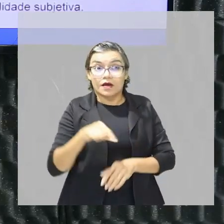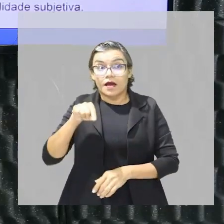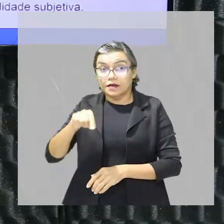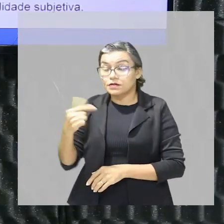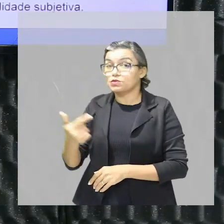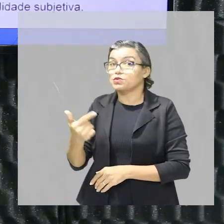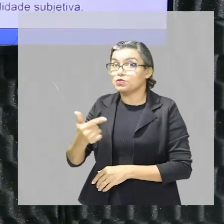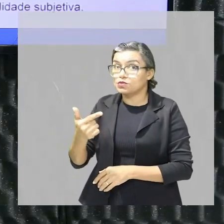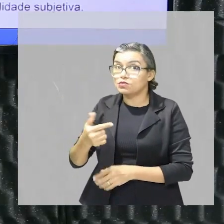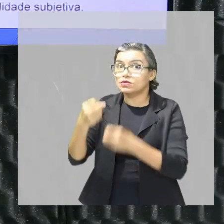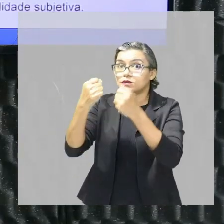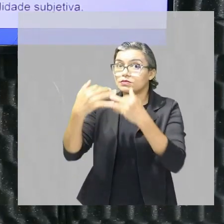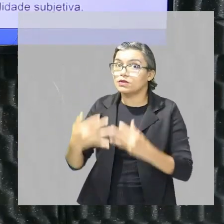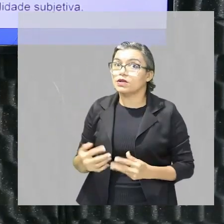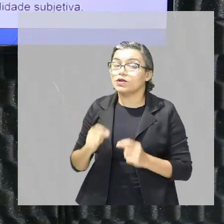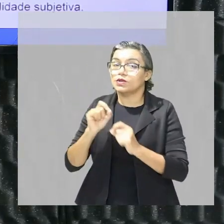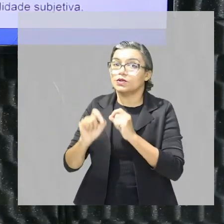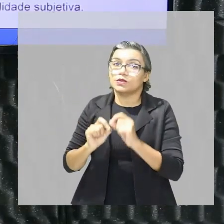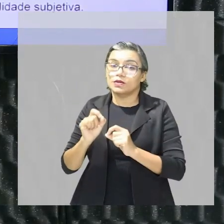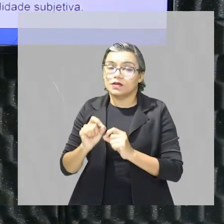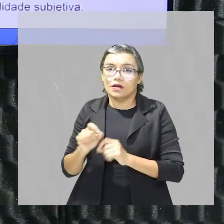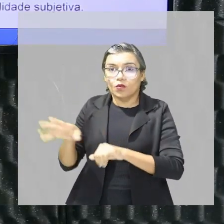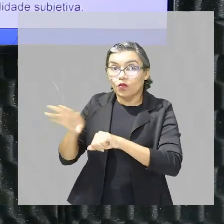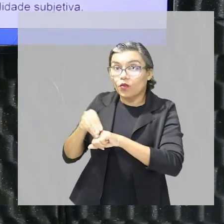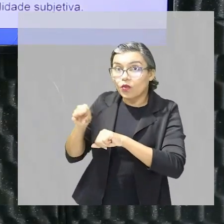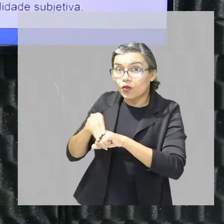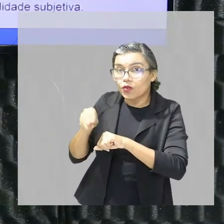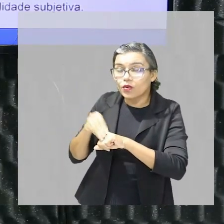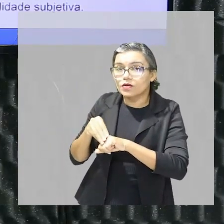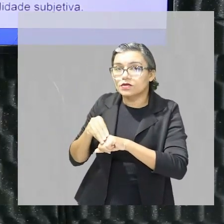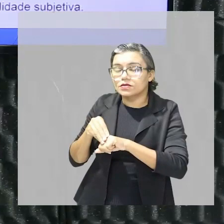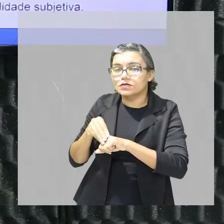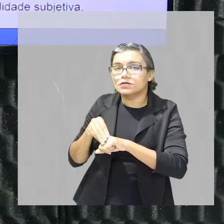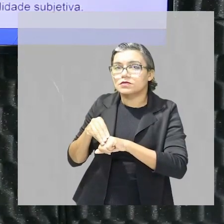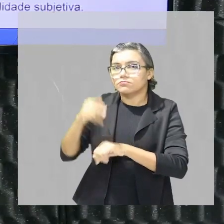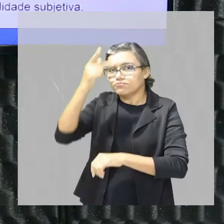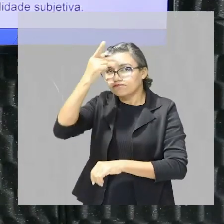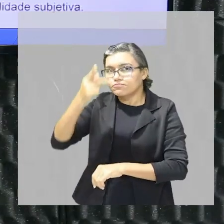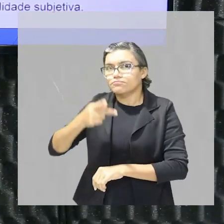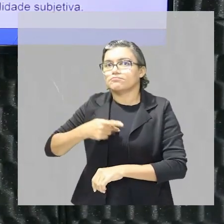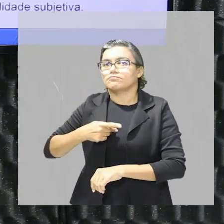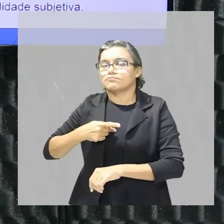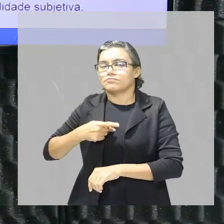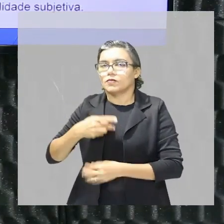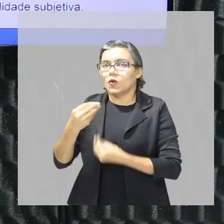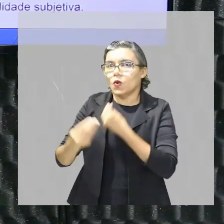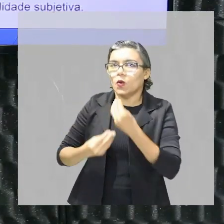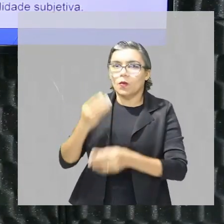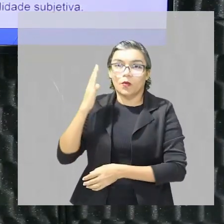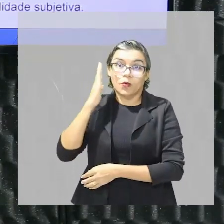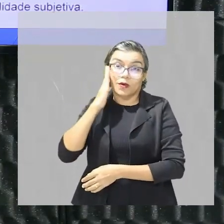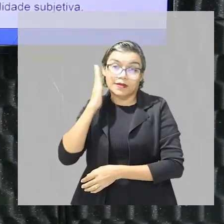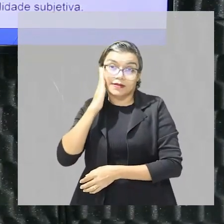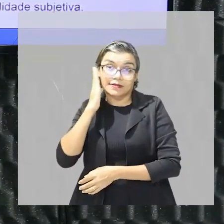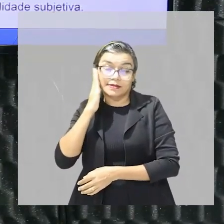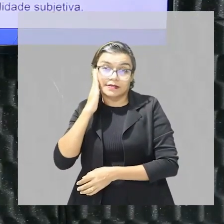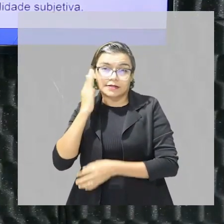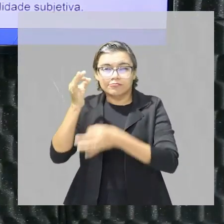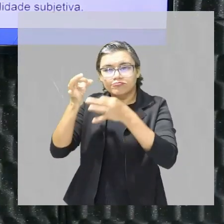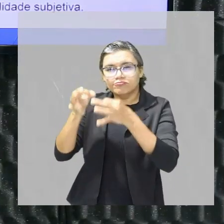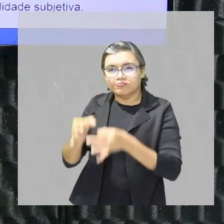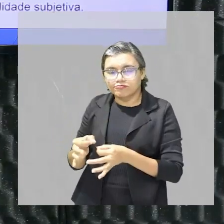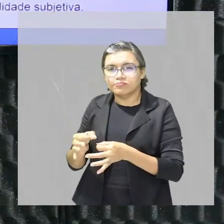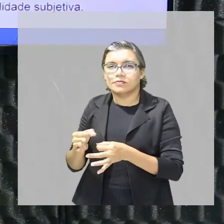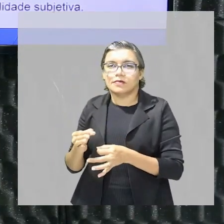nós estamos falando da obtenção do conhecimento de forma autônoma do despertar do conhecimento de forma autônoma para chegar